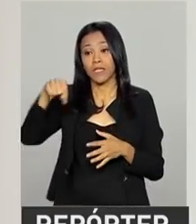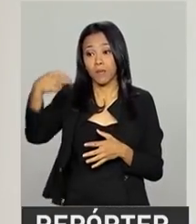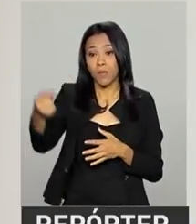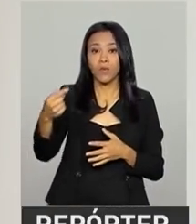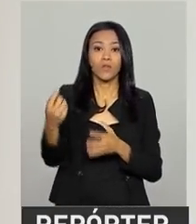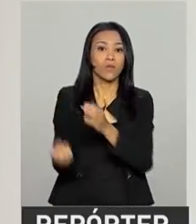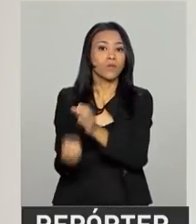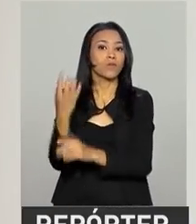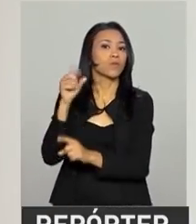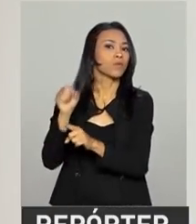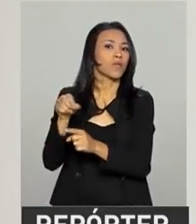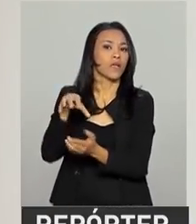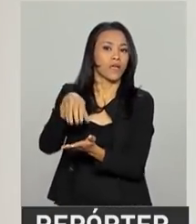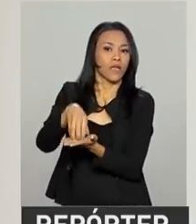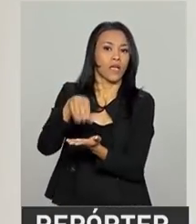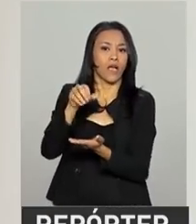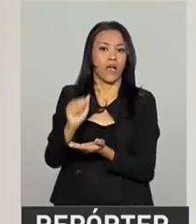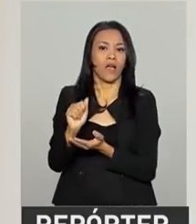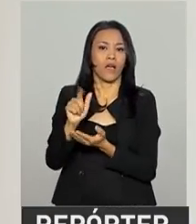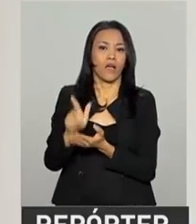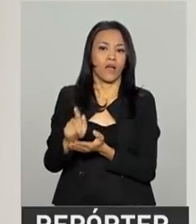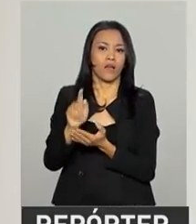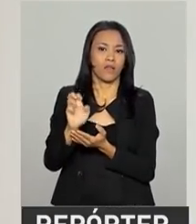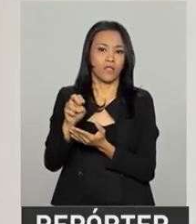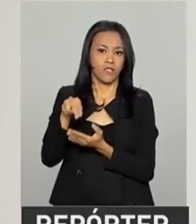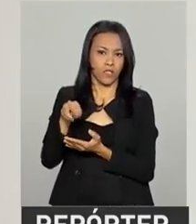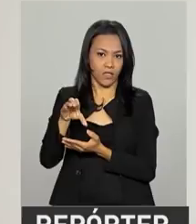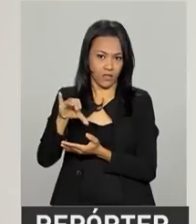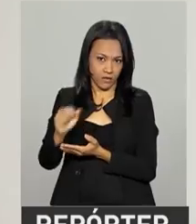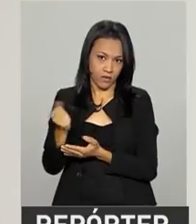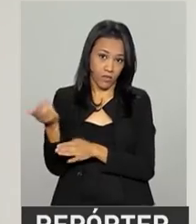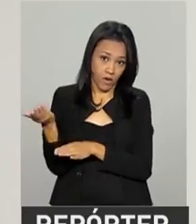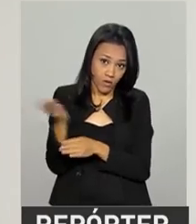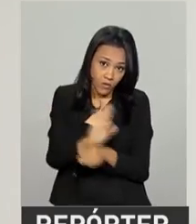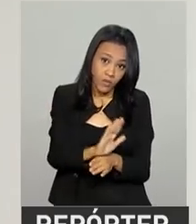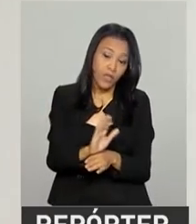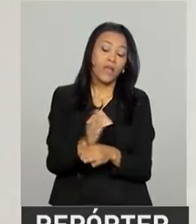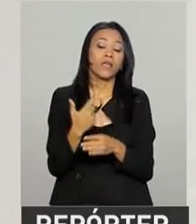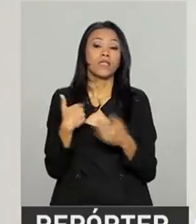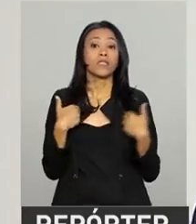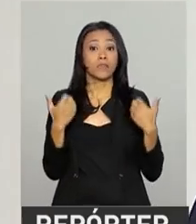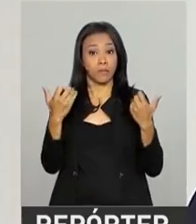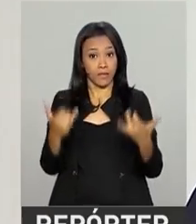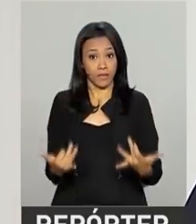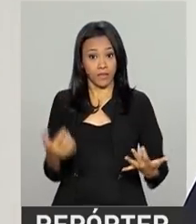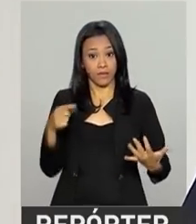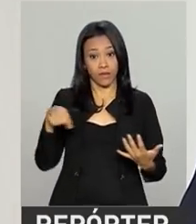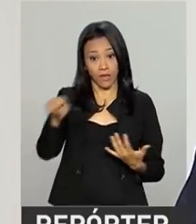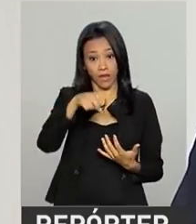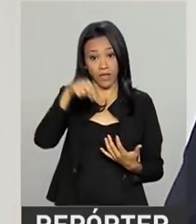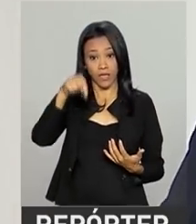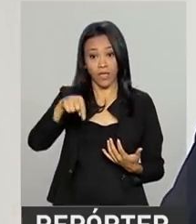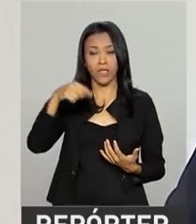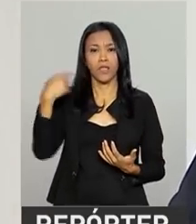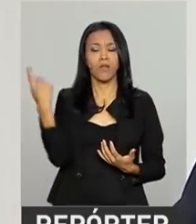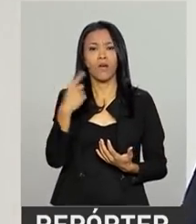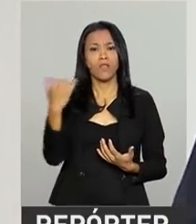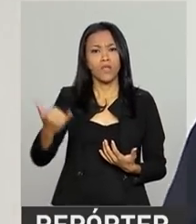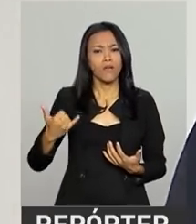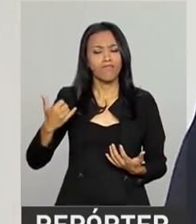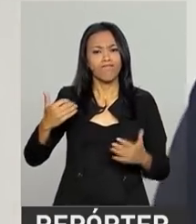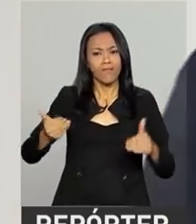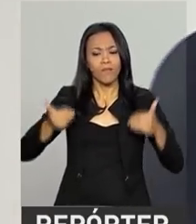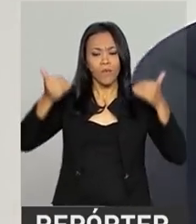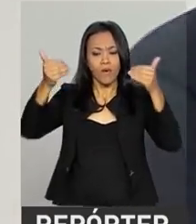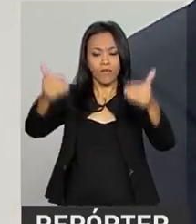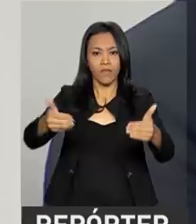poder é também dar esta garantia e só pra dar um dado presidente aqui a gente faz um avanço importantíssimo para os